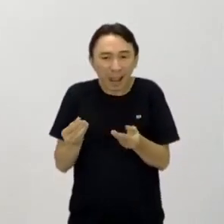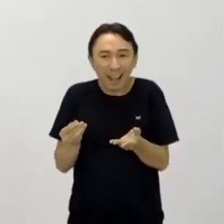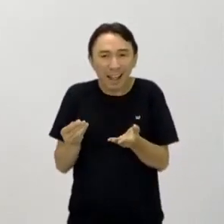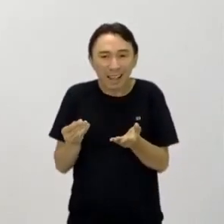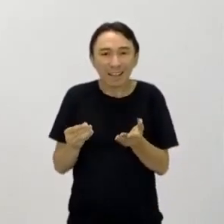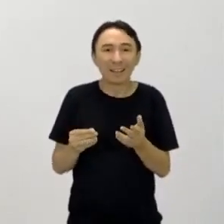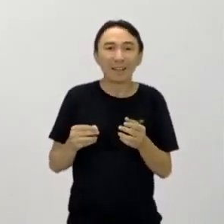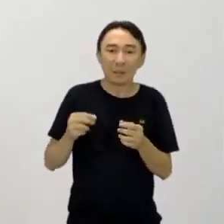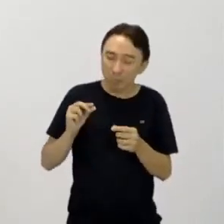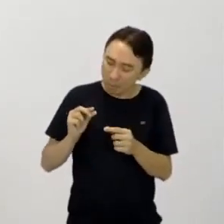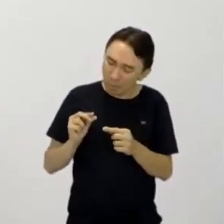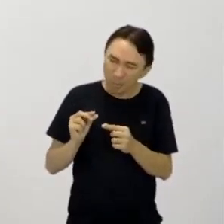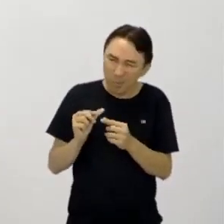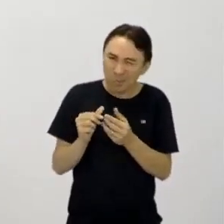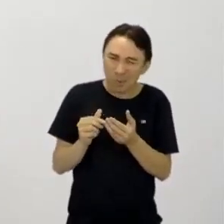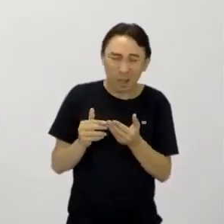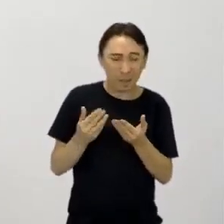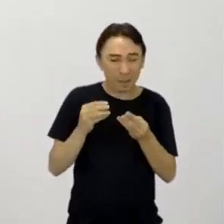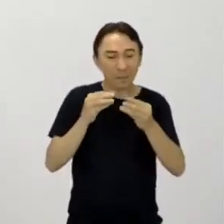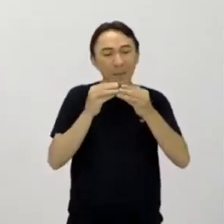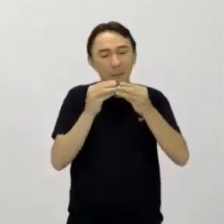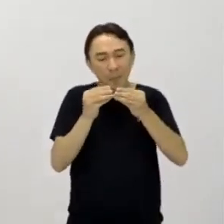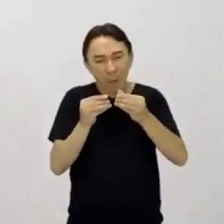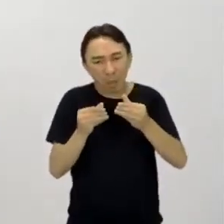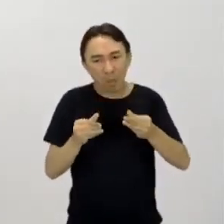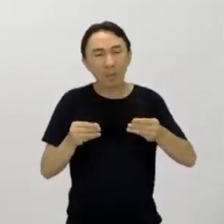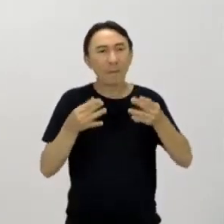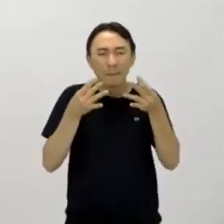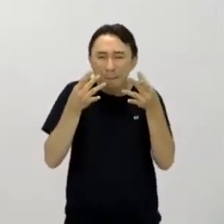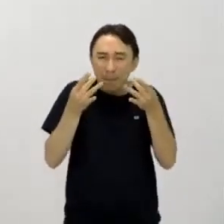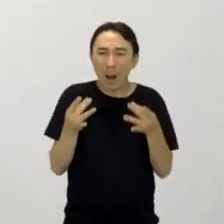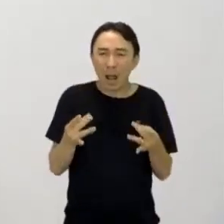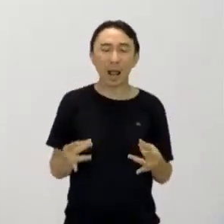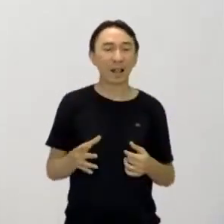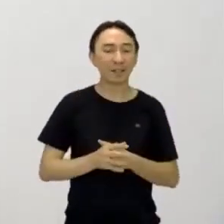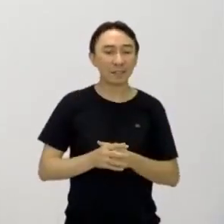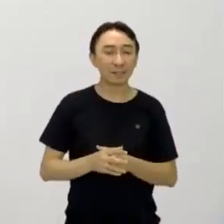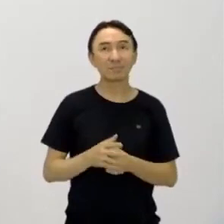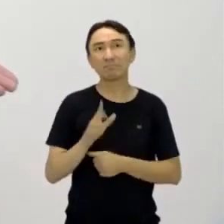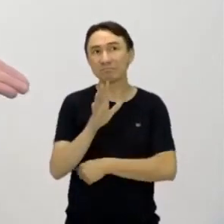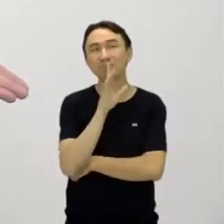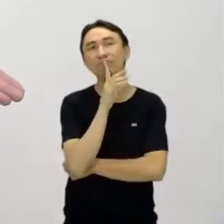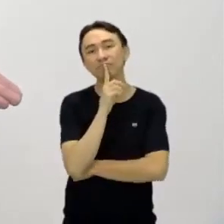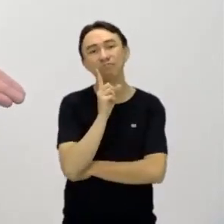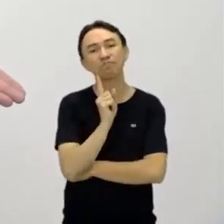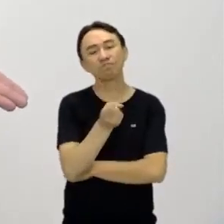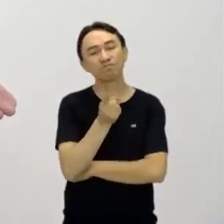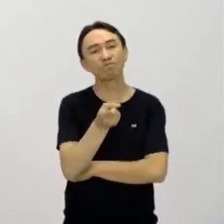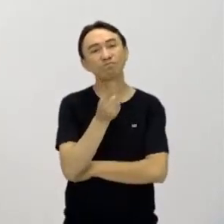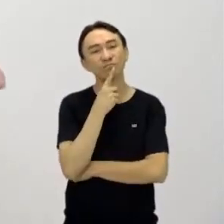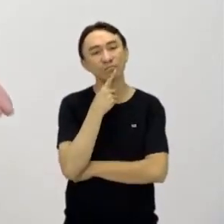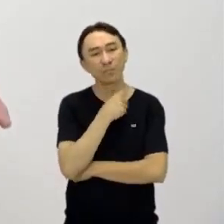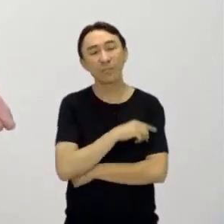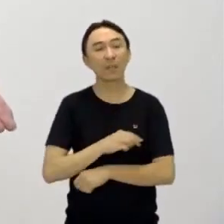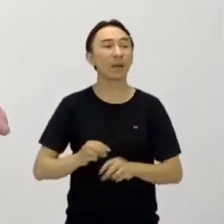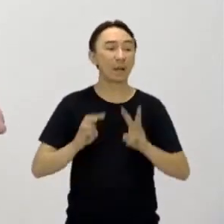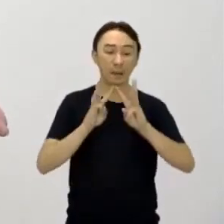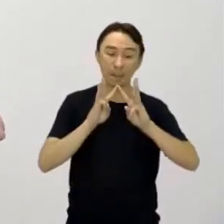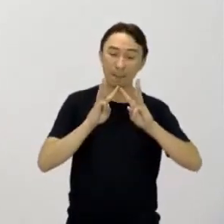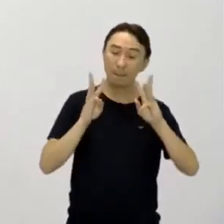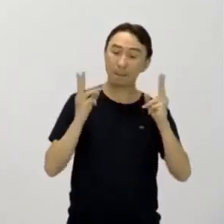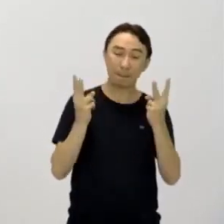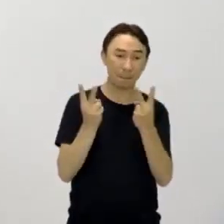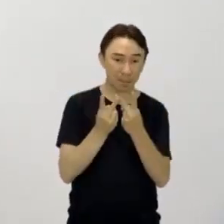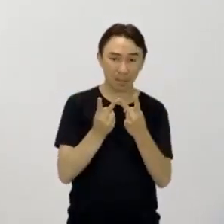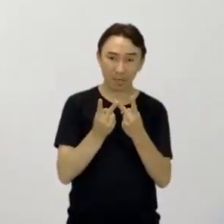menores ainda. Então a gente acabou indo nessa conclusão, nessa vibe aí, e achou que a matéria, então, é constituída por pequenas